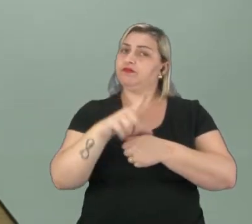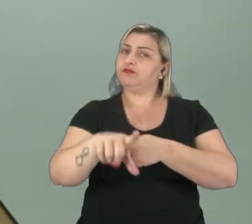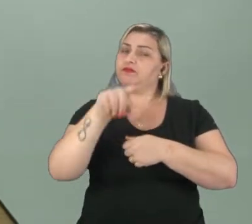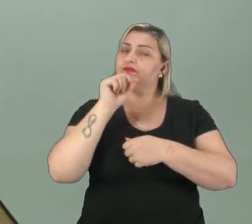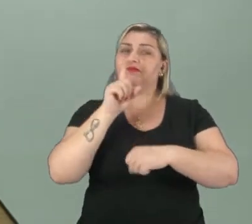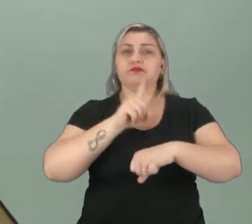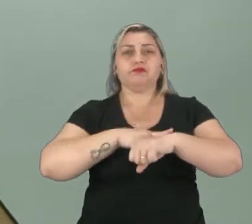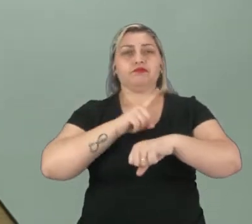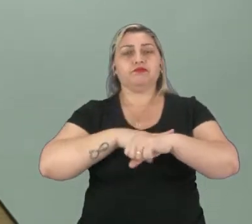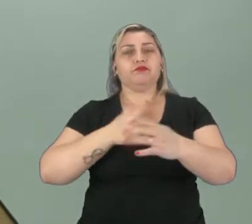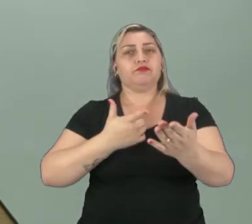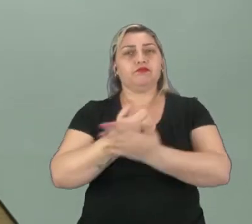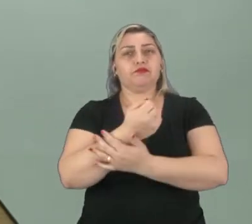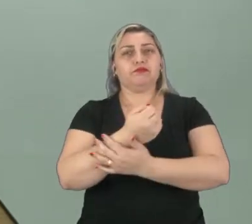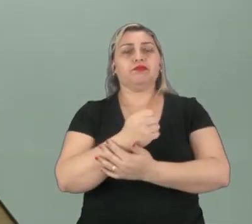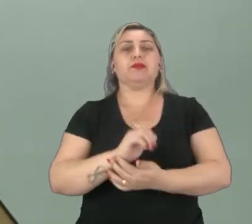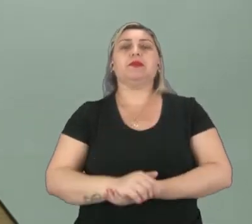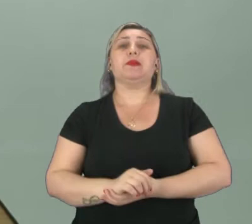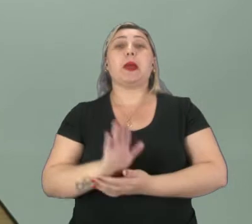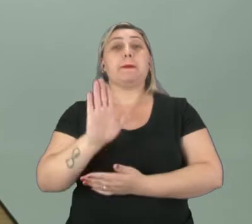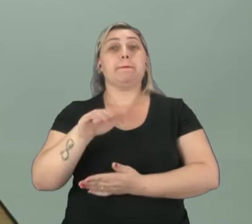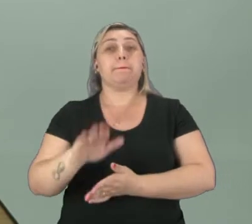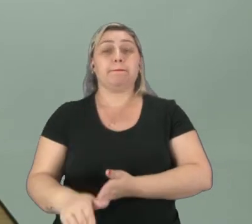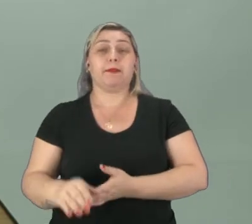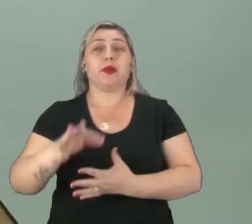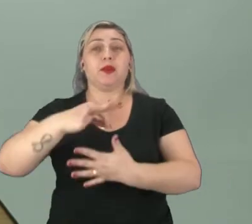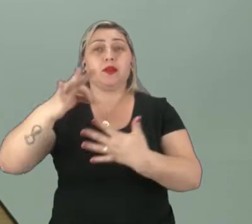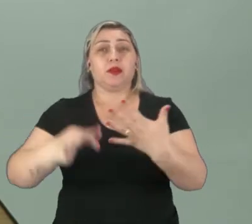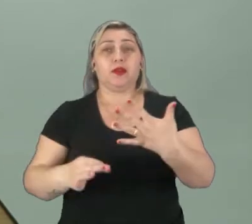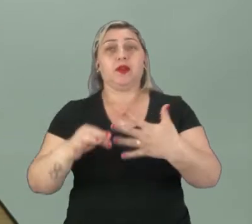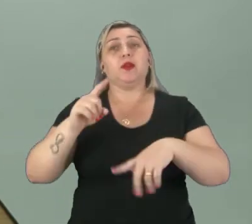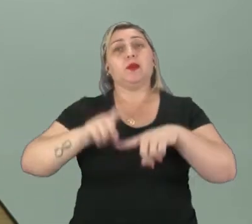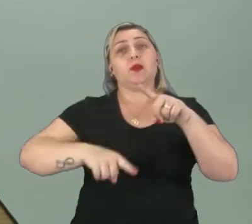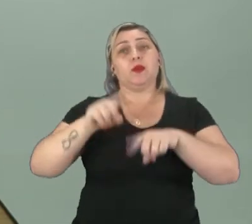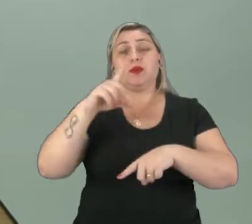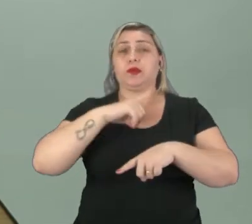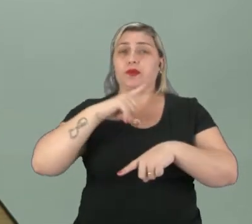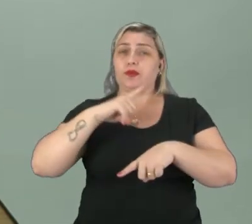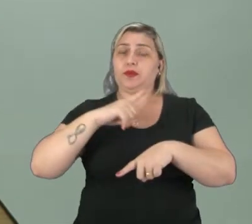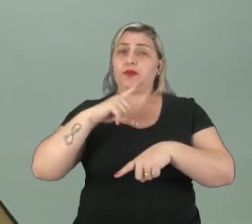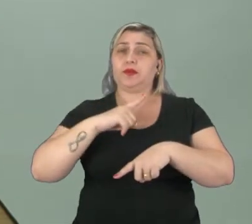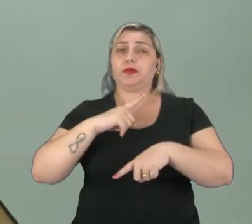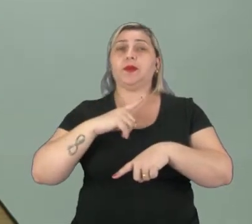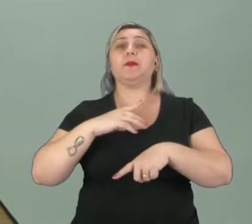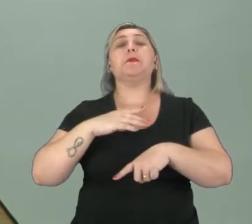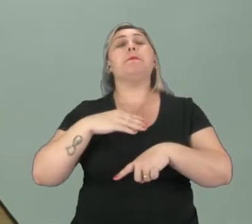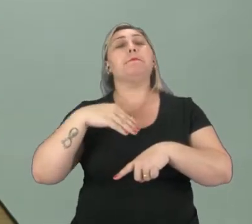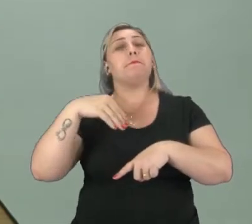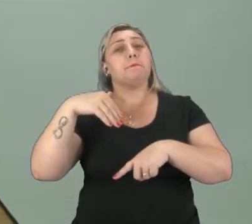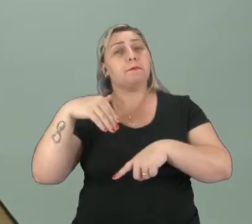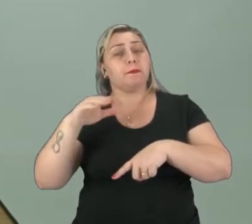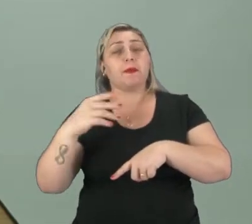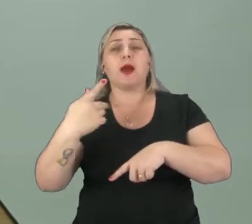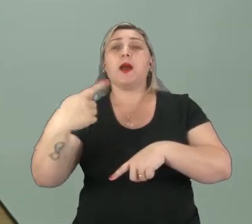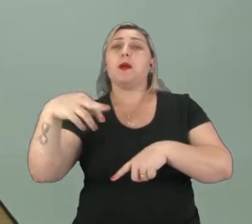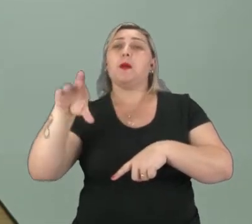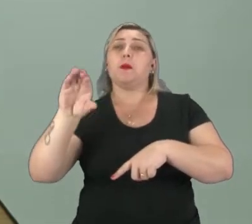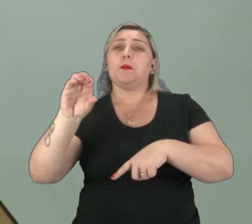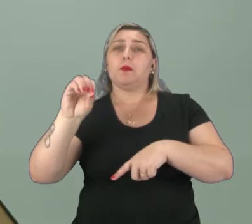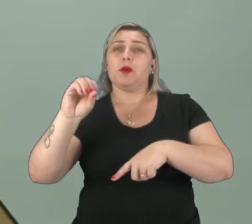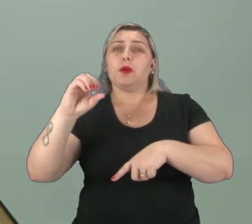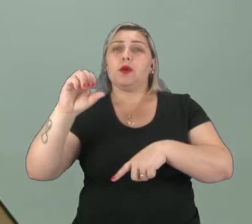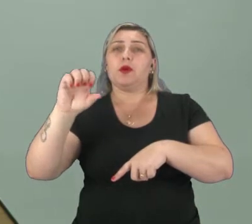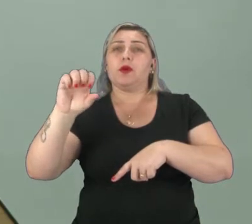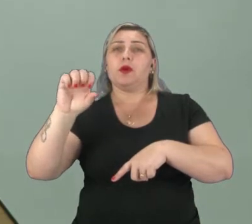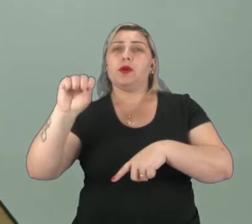escolhas no momento da compra. Quanto menos ingrediente o produto tiver, menos processado ou ultraprocessado ele